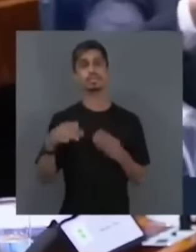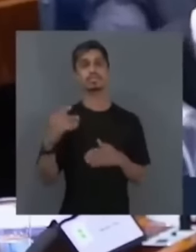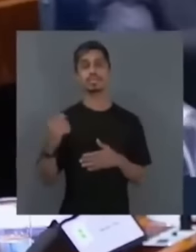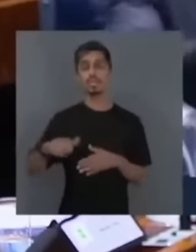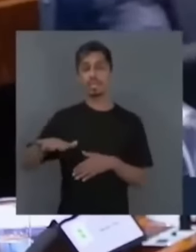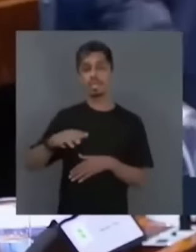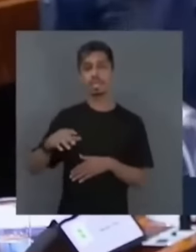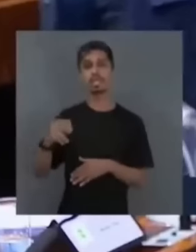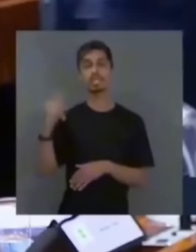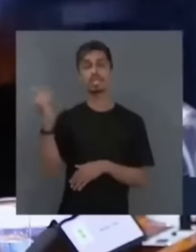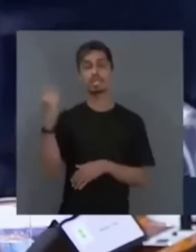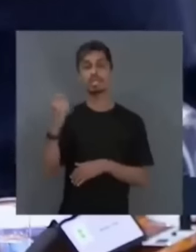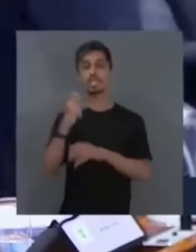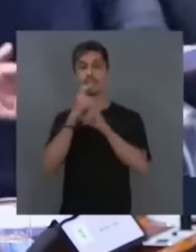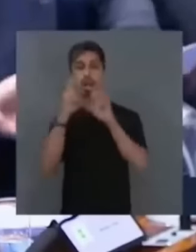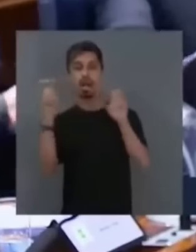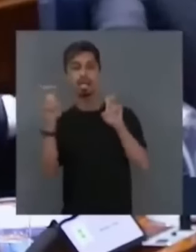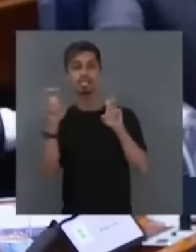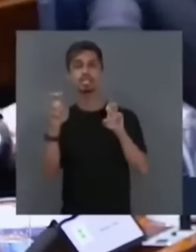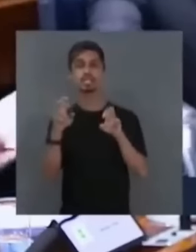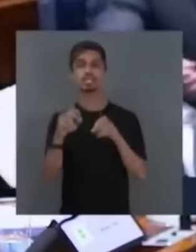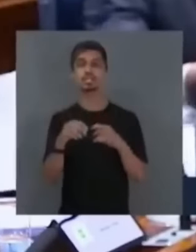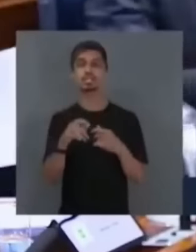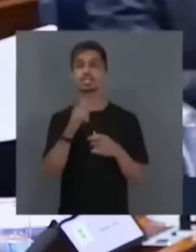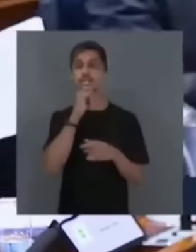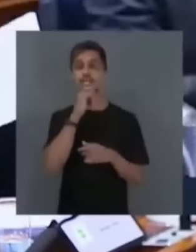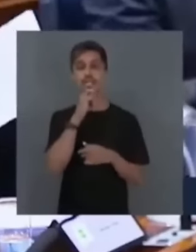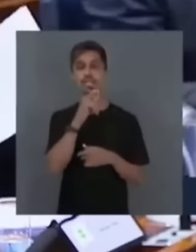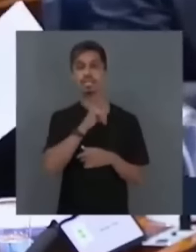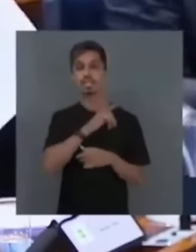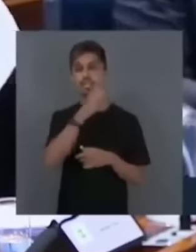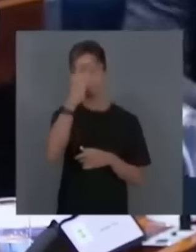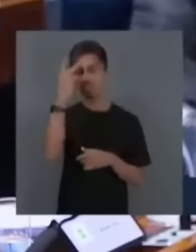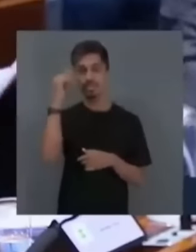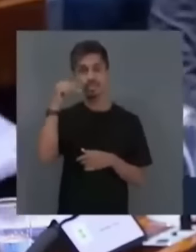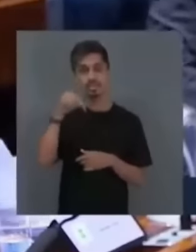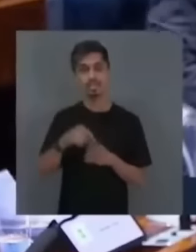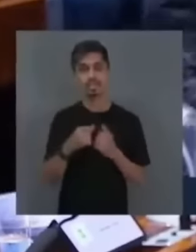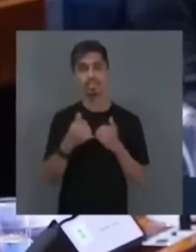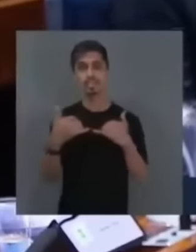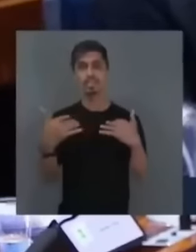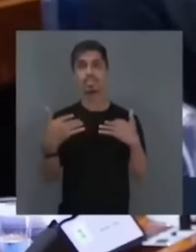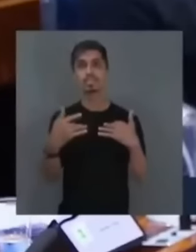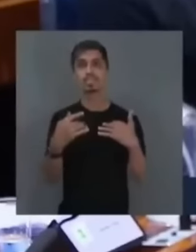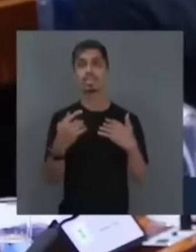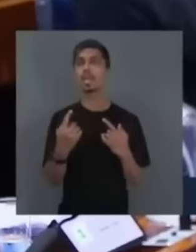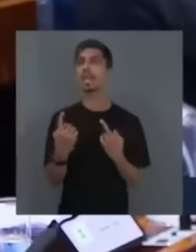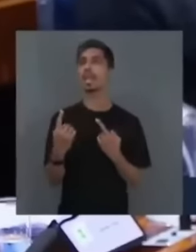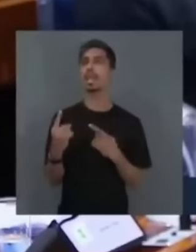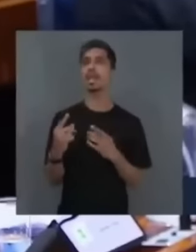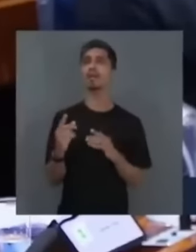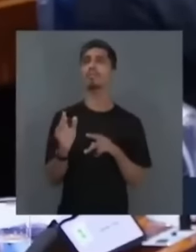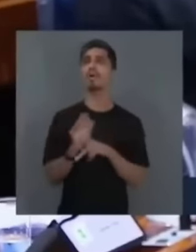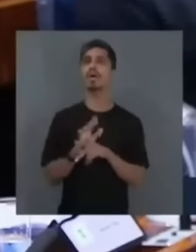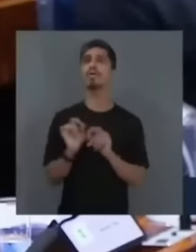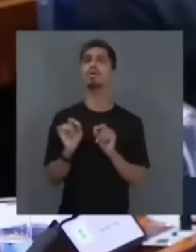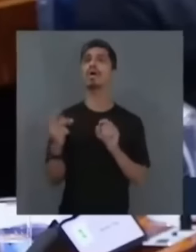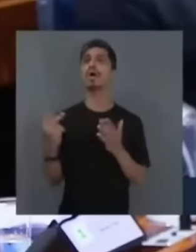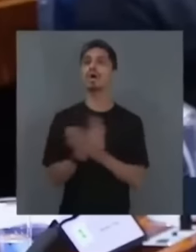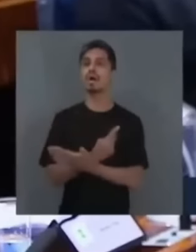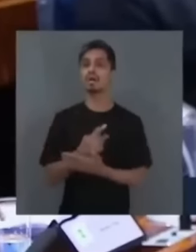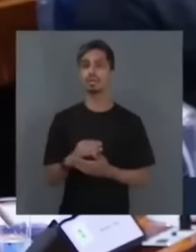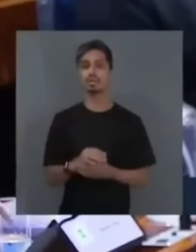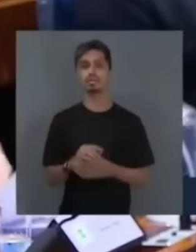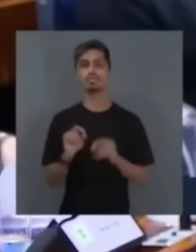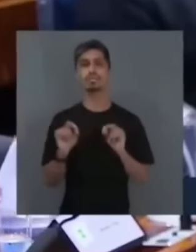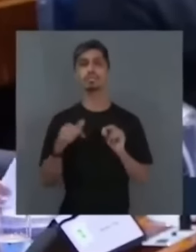Grande do Sul grita, ainda exista alguém neste plenário questionando o que está acontecendo,